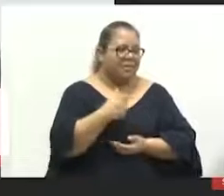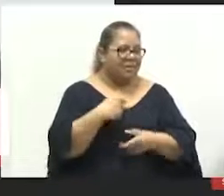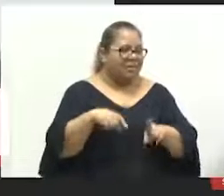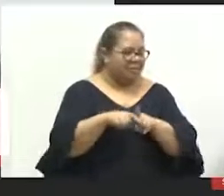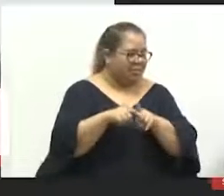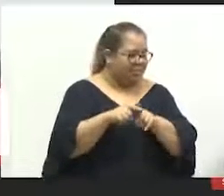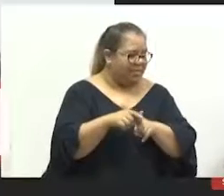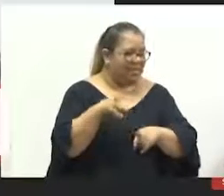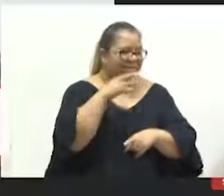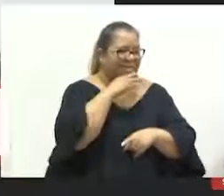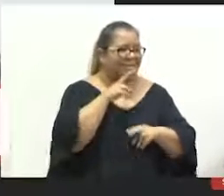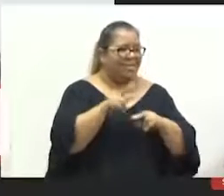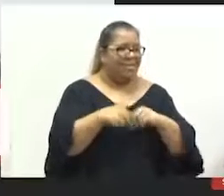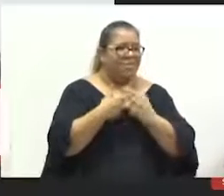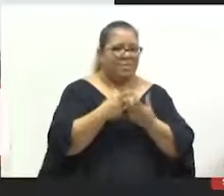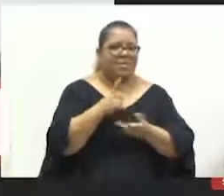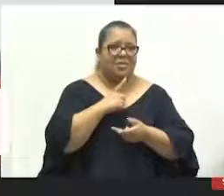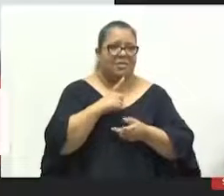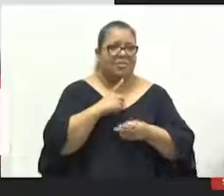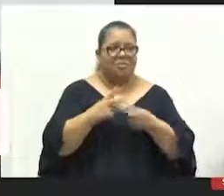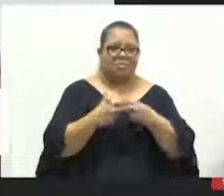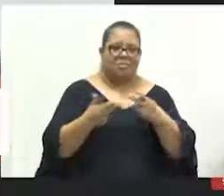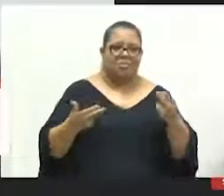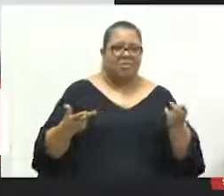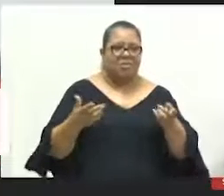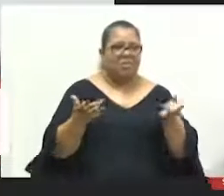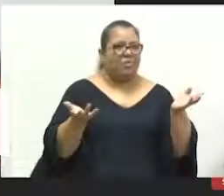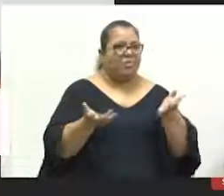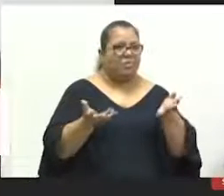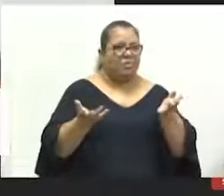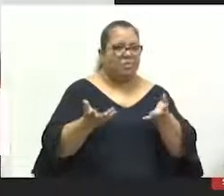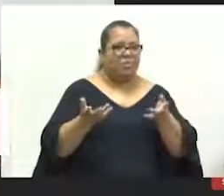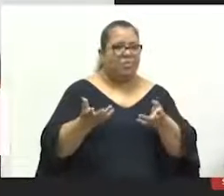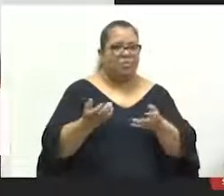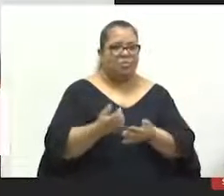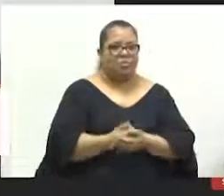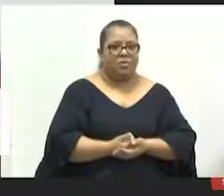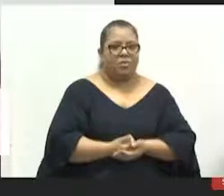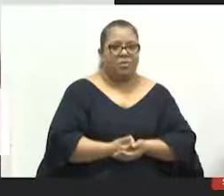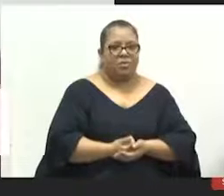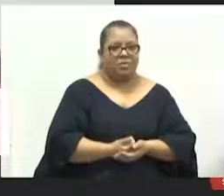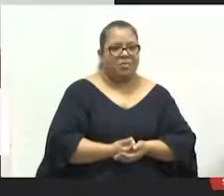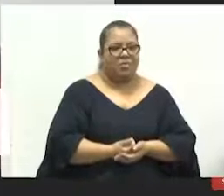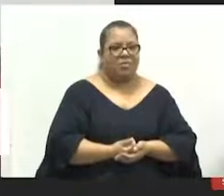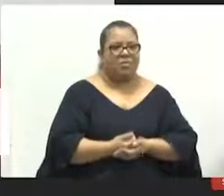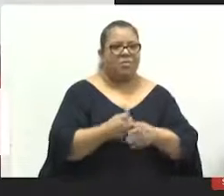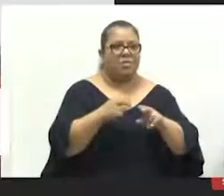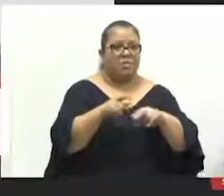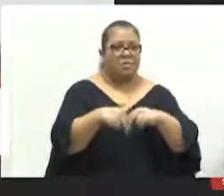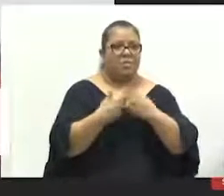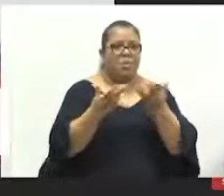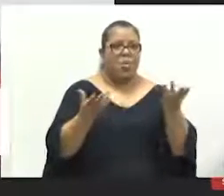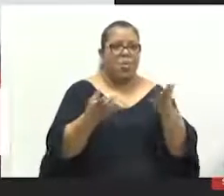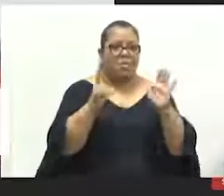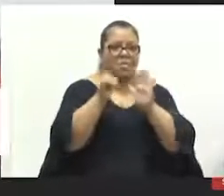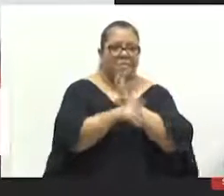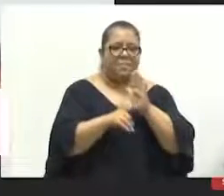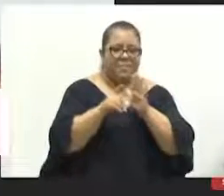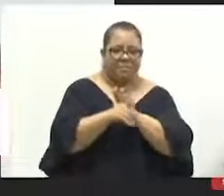algumas coisas da questão ecológica que eu queria citar três situações. Primeira, a questão do